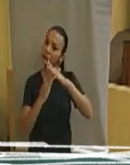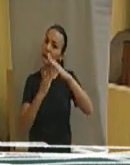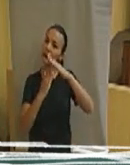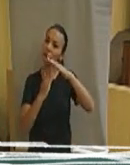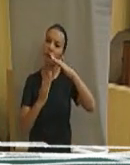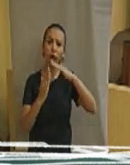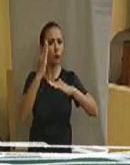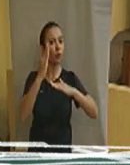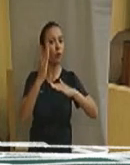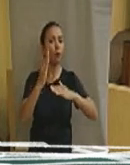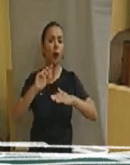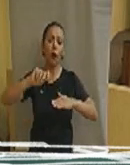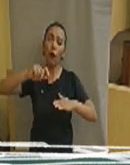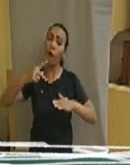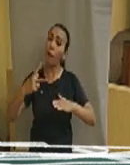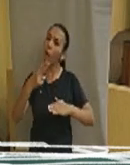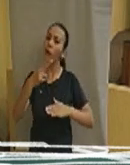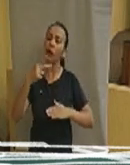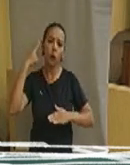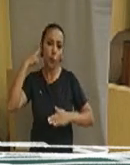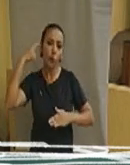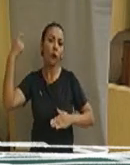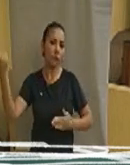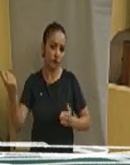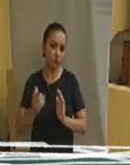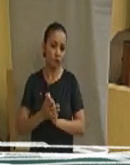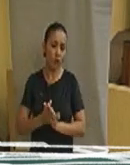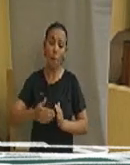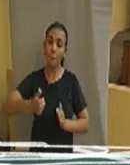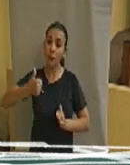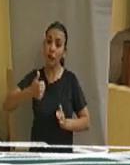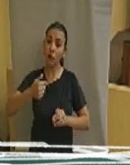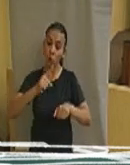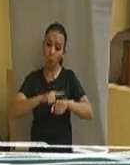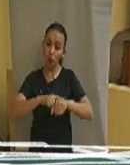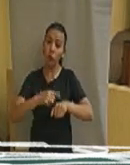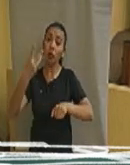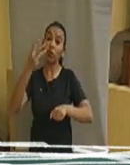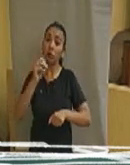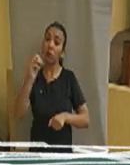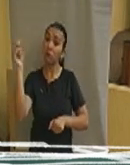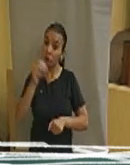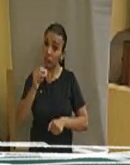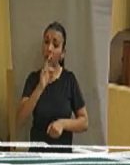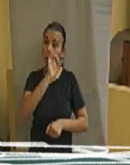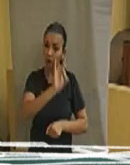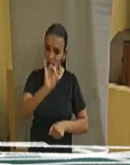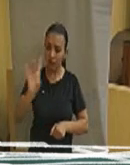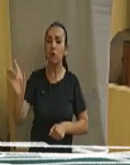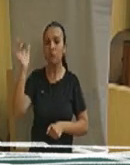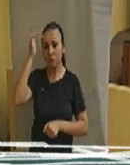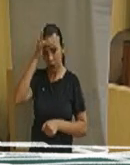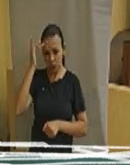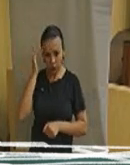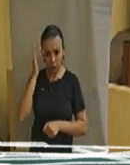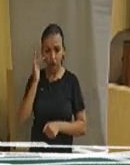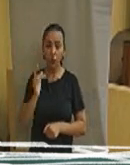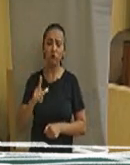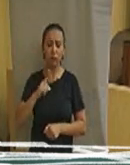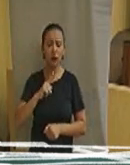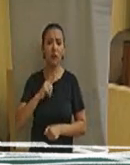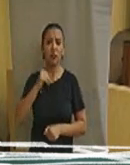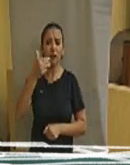definido. Neste primeiro bloco, de 30 minutos, cada candidato terá 10 minutos para